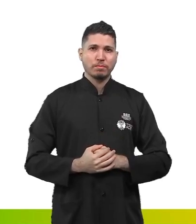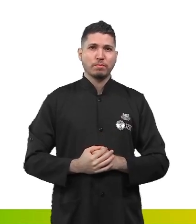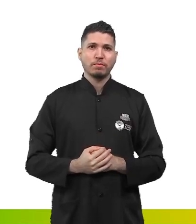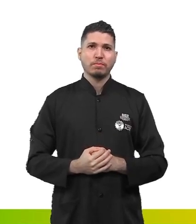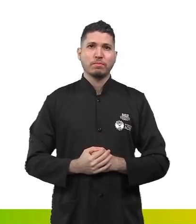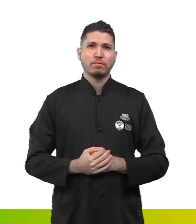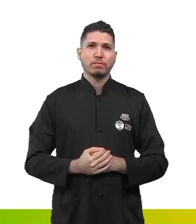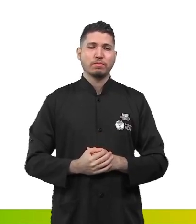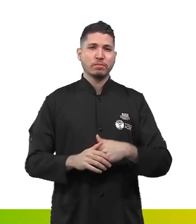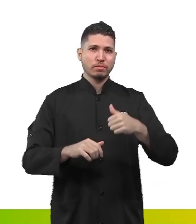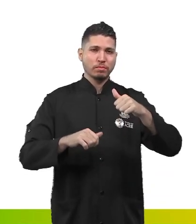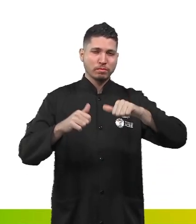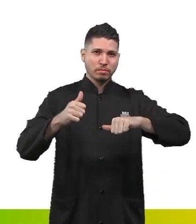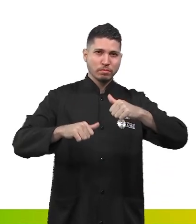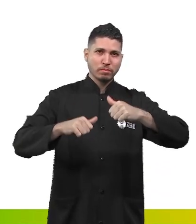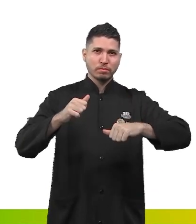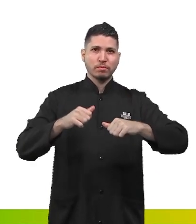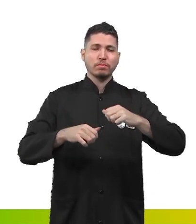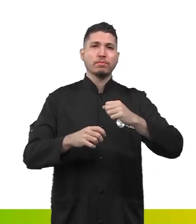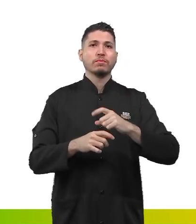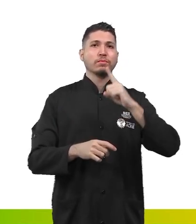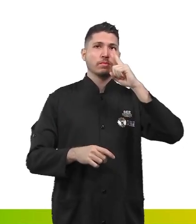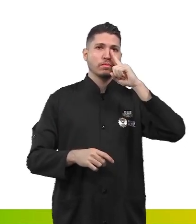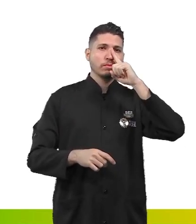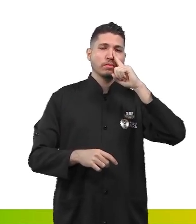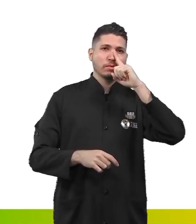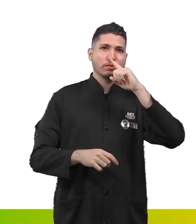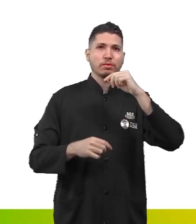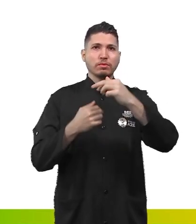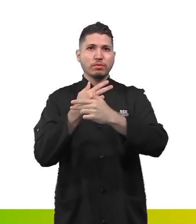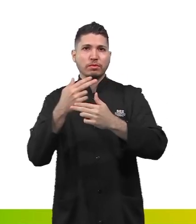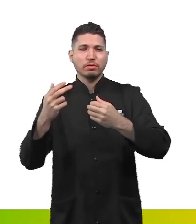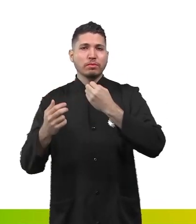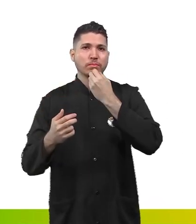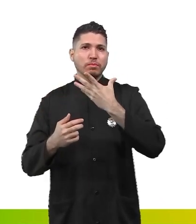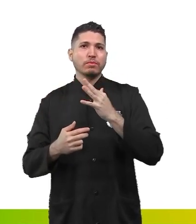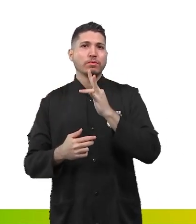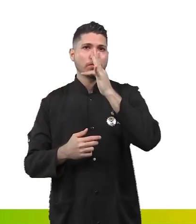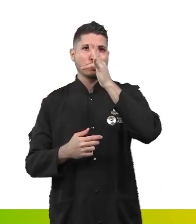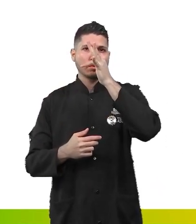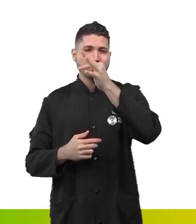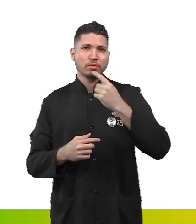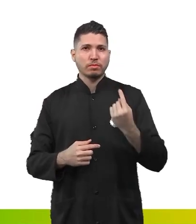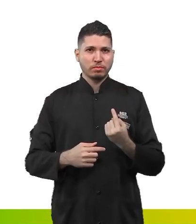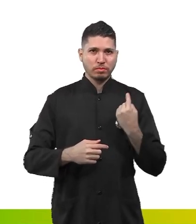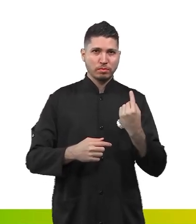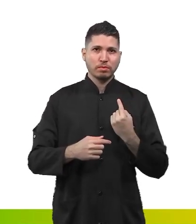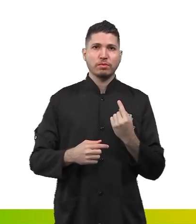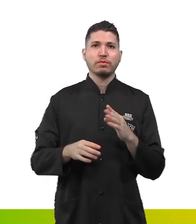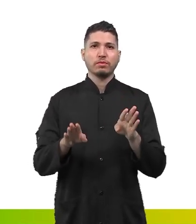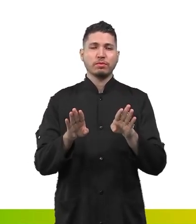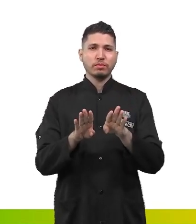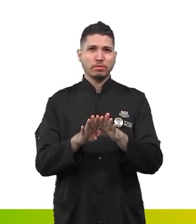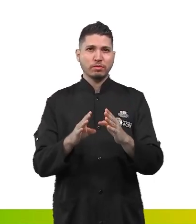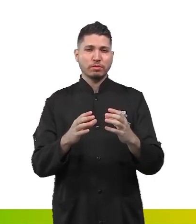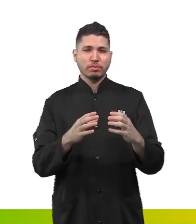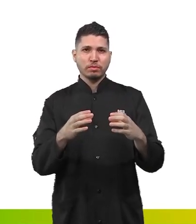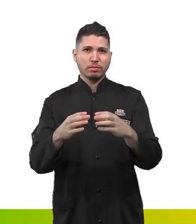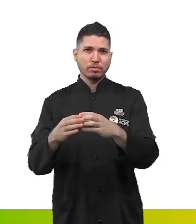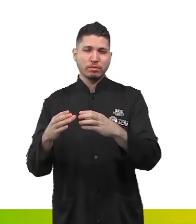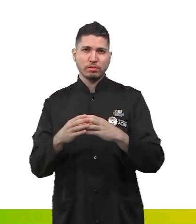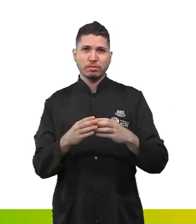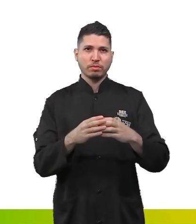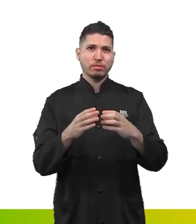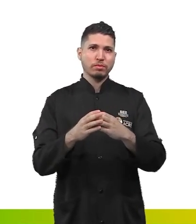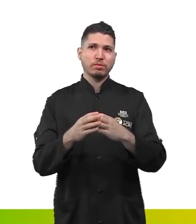Deve-se avaliar os riscos e os benefícios potenciais, individuais e coletivos, e buscar o máximo